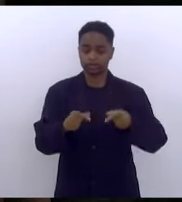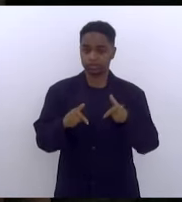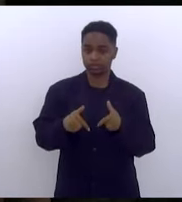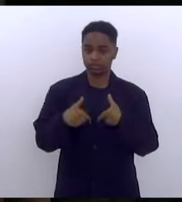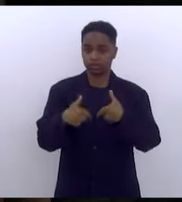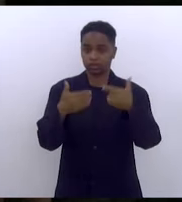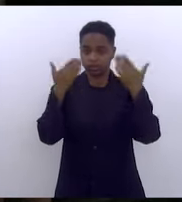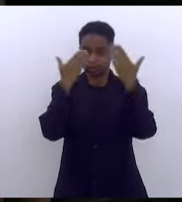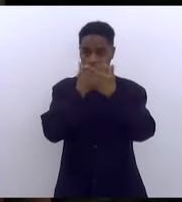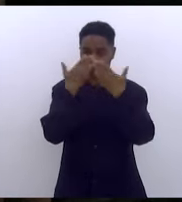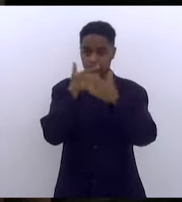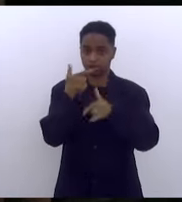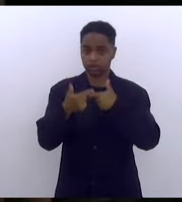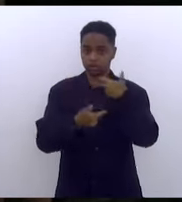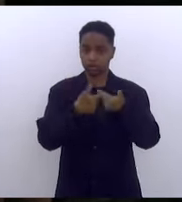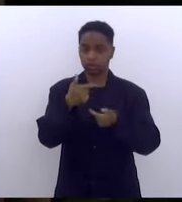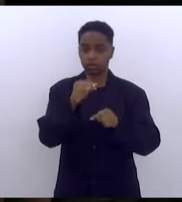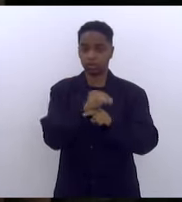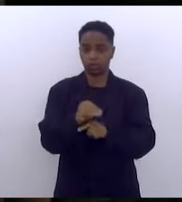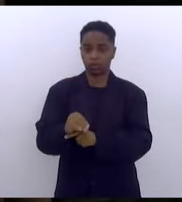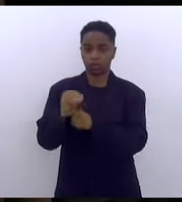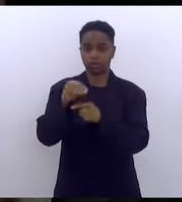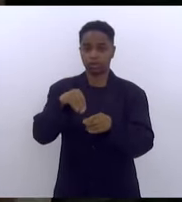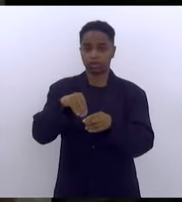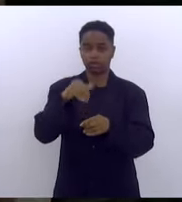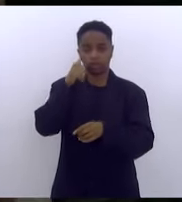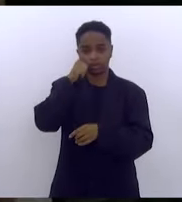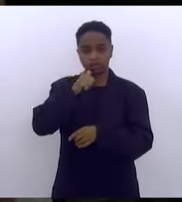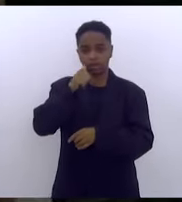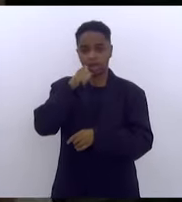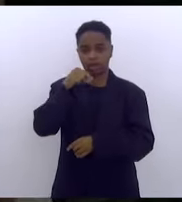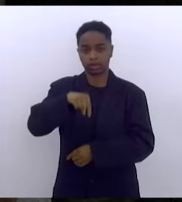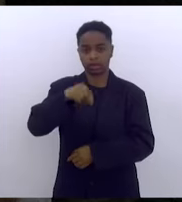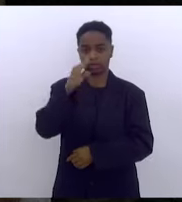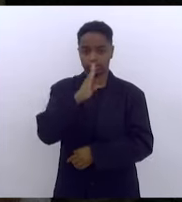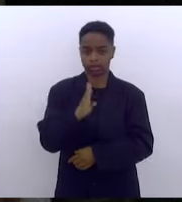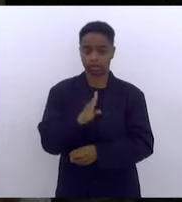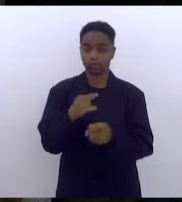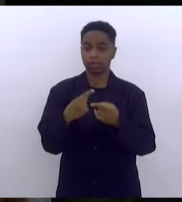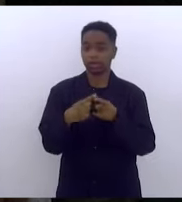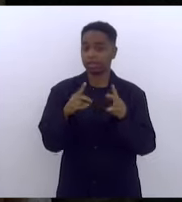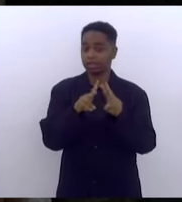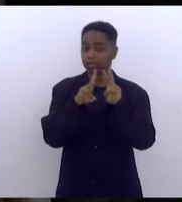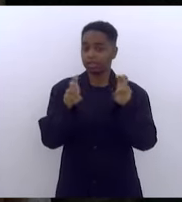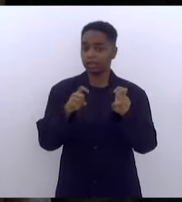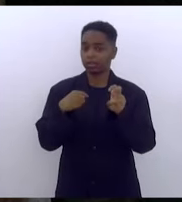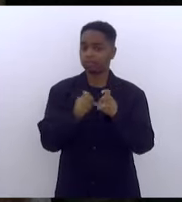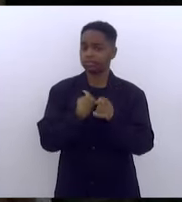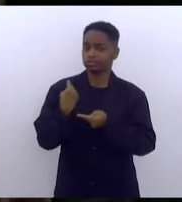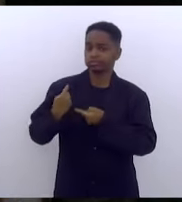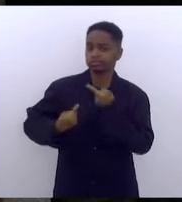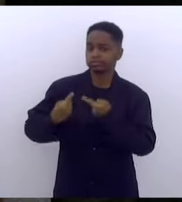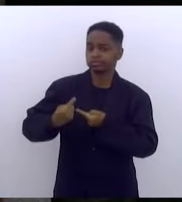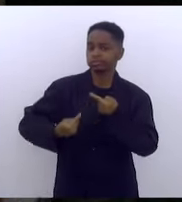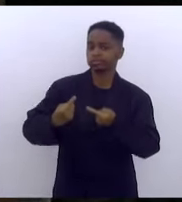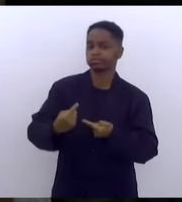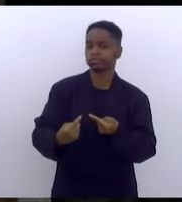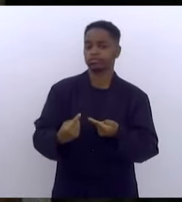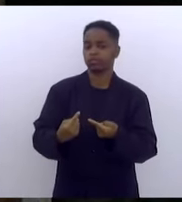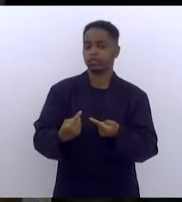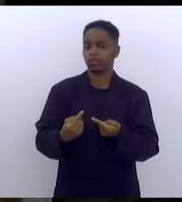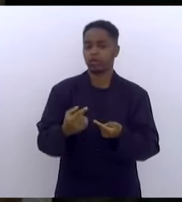da invisibilidade do trabalho de cuidado realizado pela mulher no Brasil. É um tema que tem sido debatido por